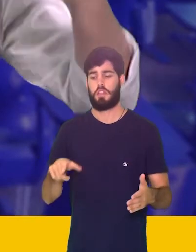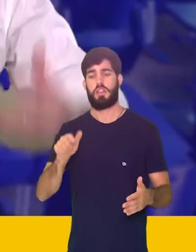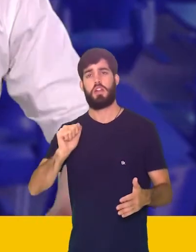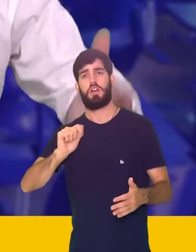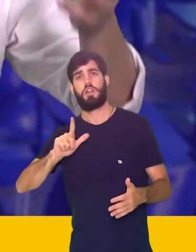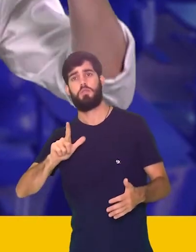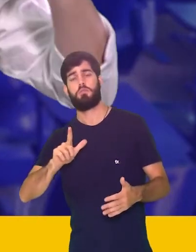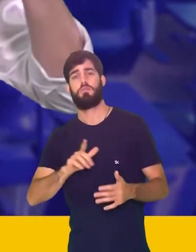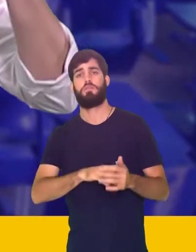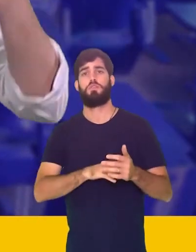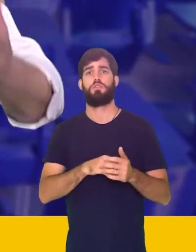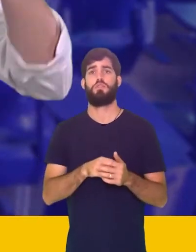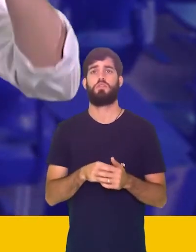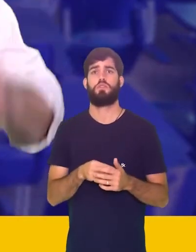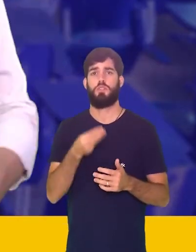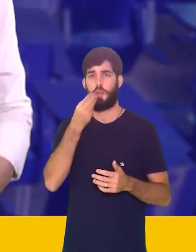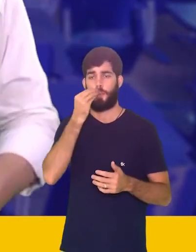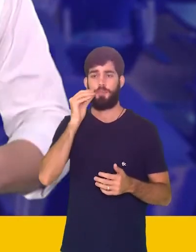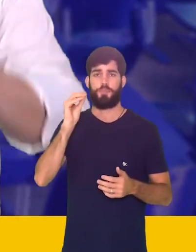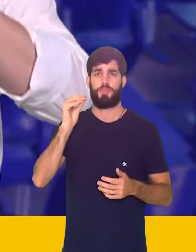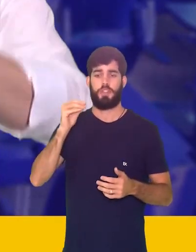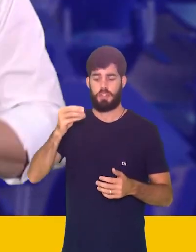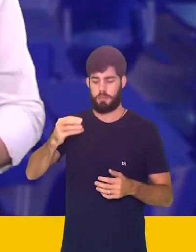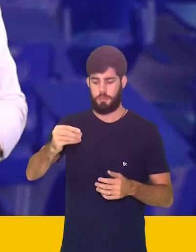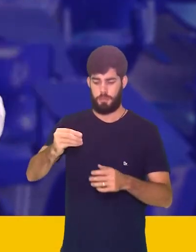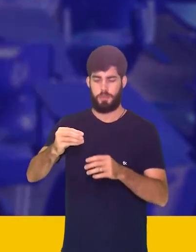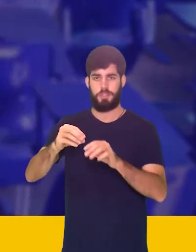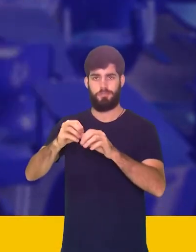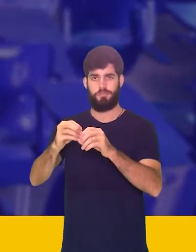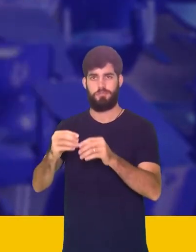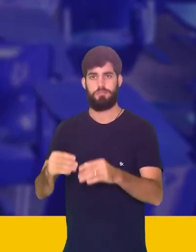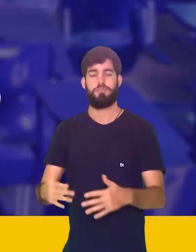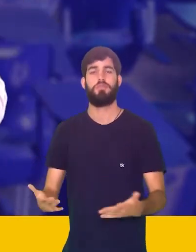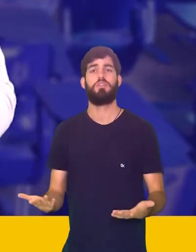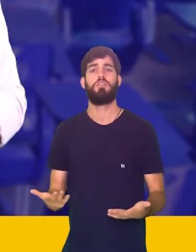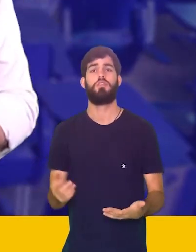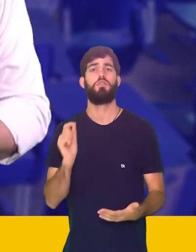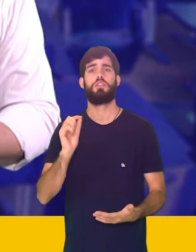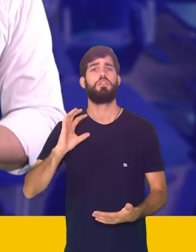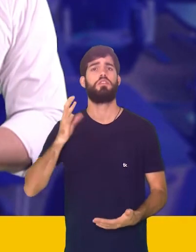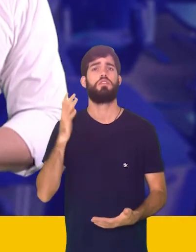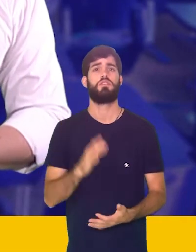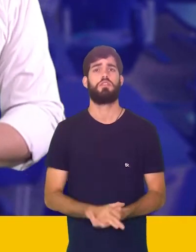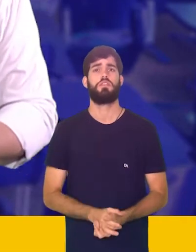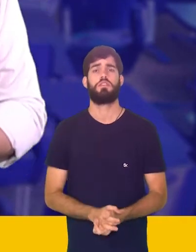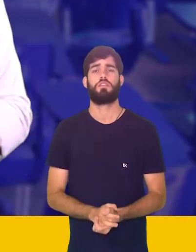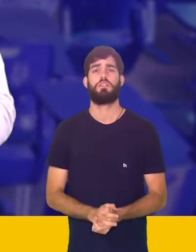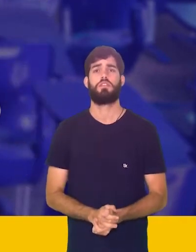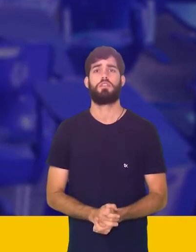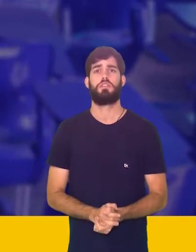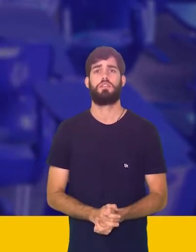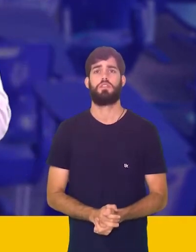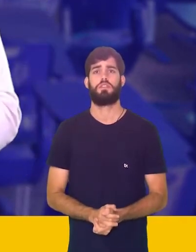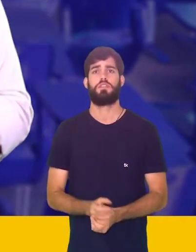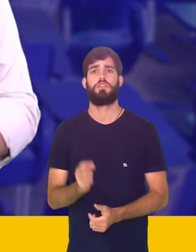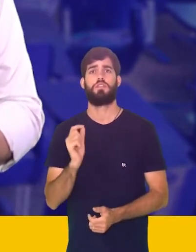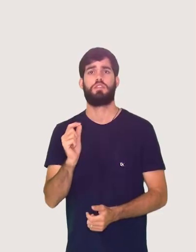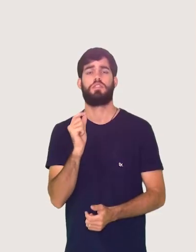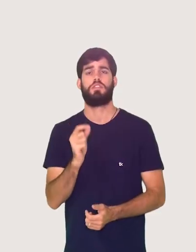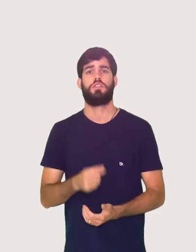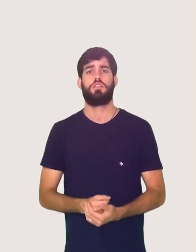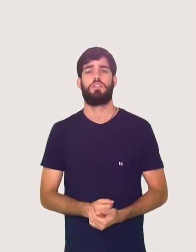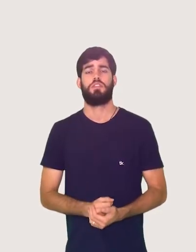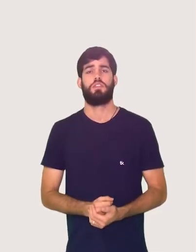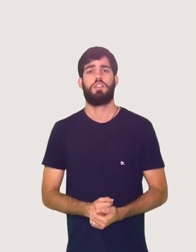alumínio que você joga suco de limão. Olha o que aconteceu. O que aconteceu foi exatamente isso aqui, ó.